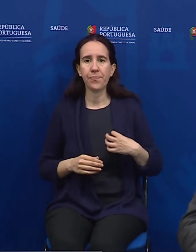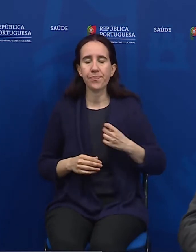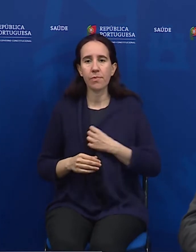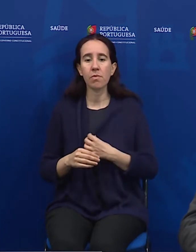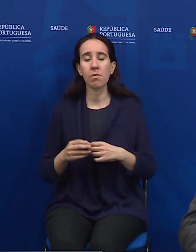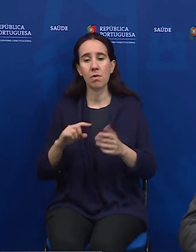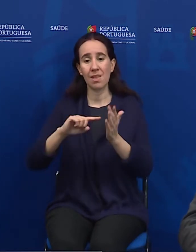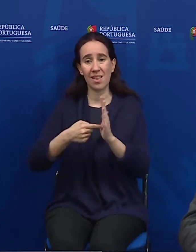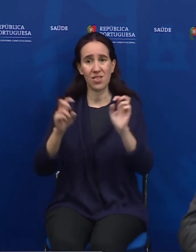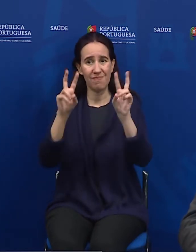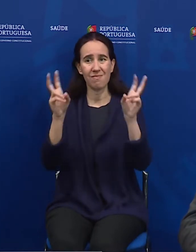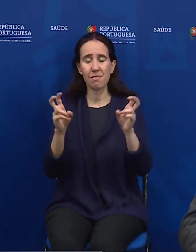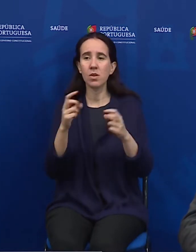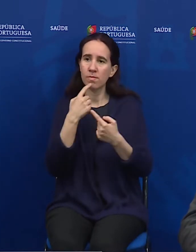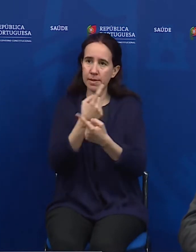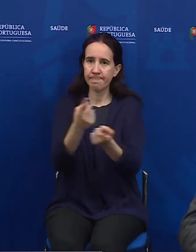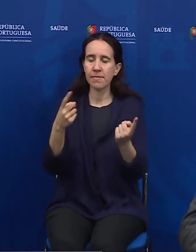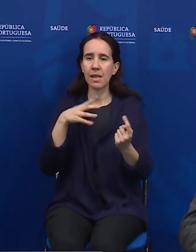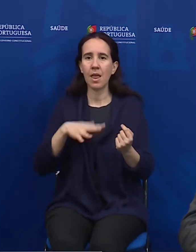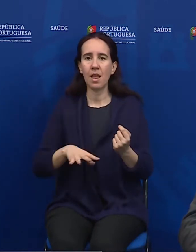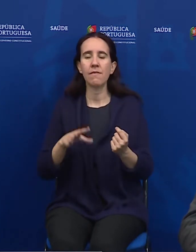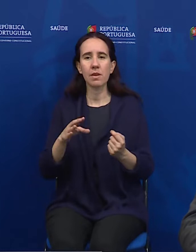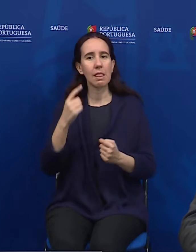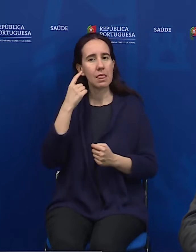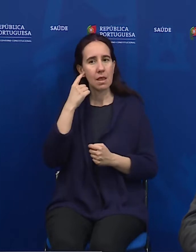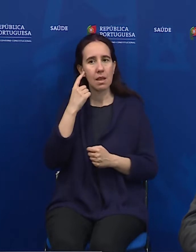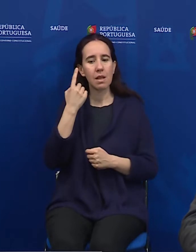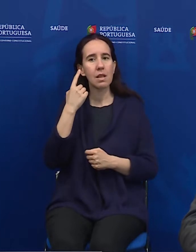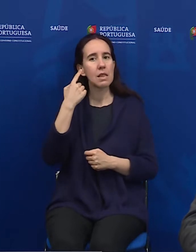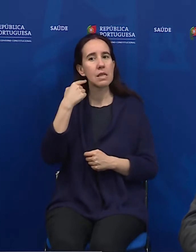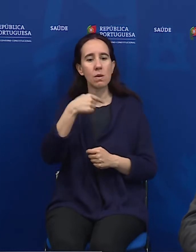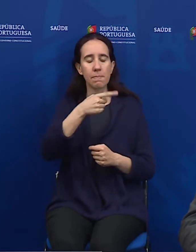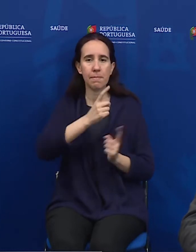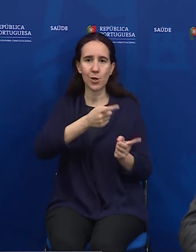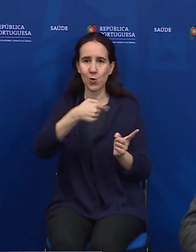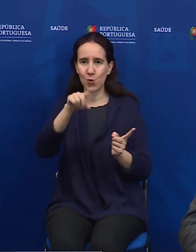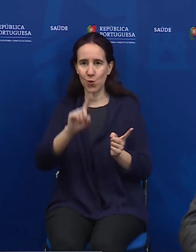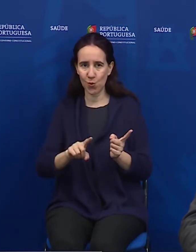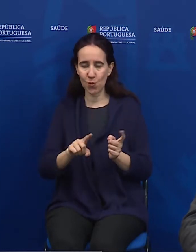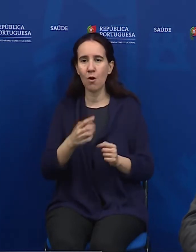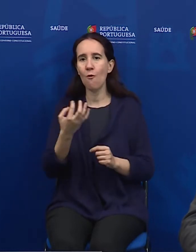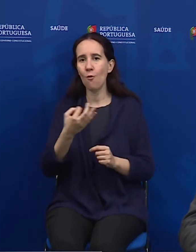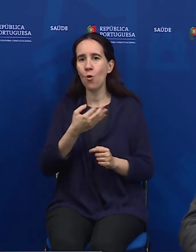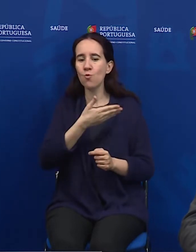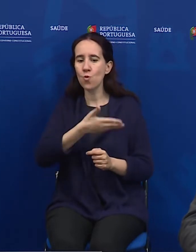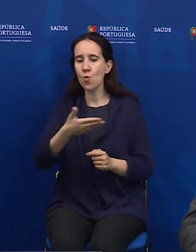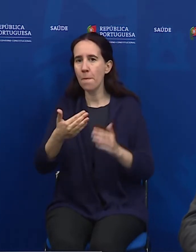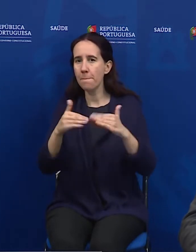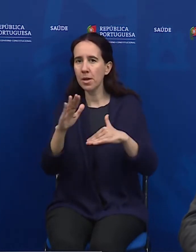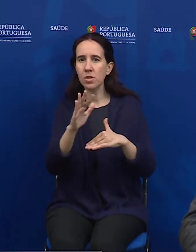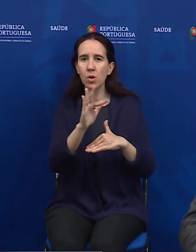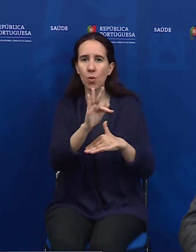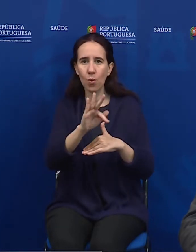Sobre testes, queria também dar nota que desde o dia 1 de março foram realizados mais